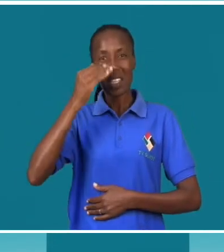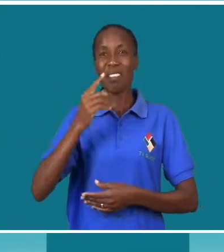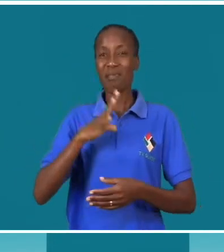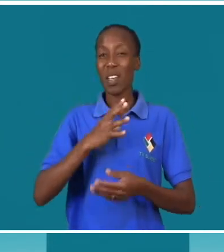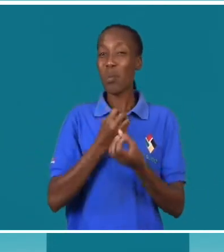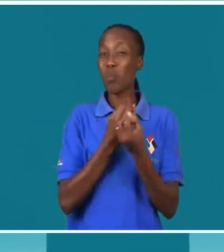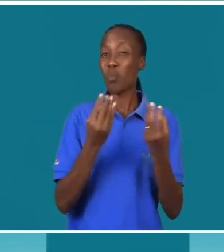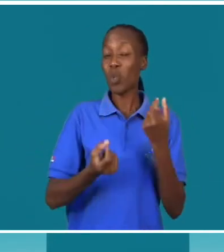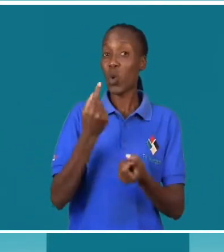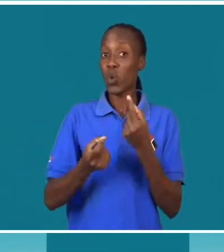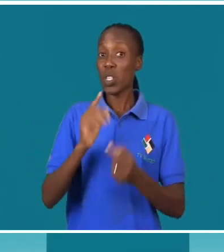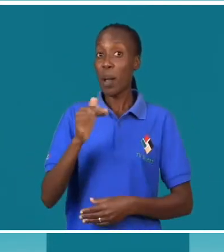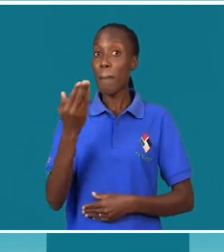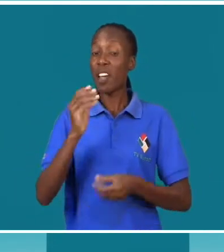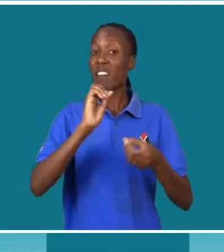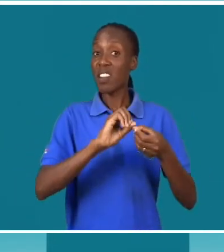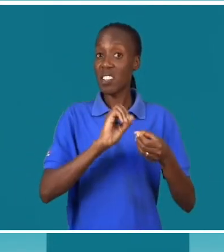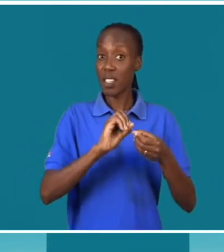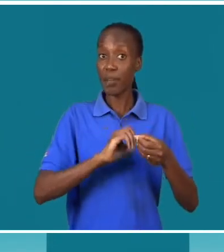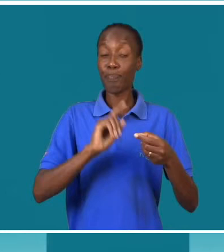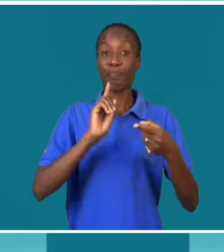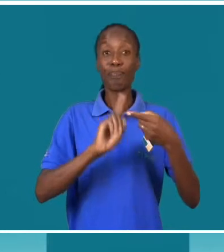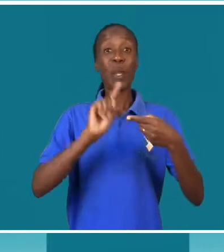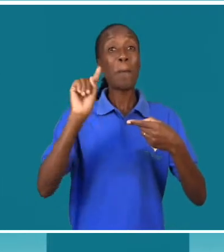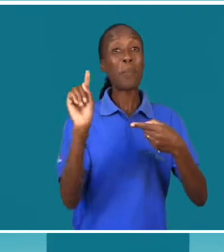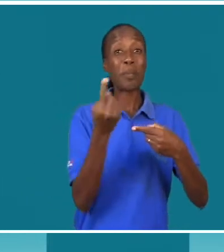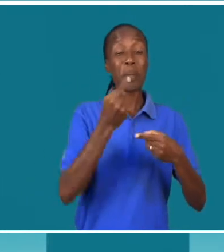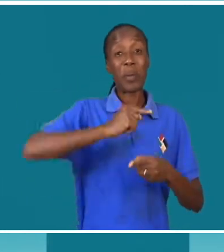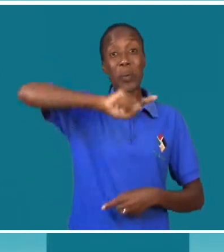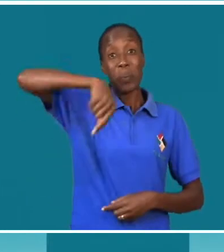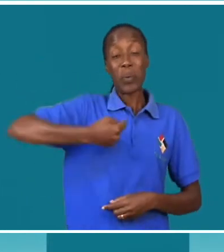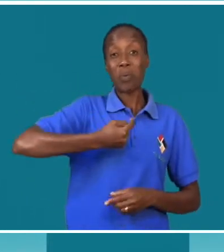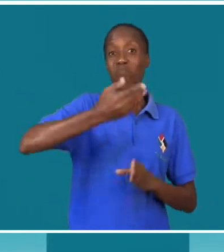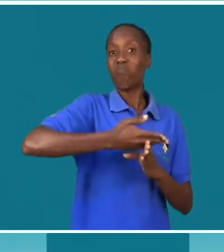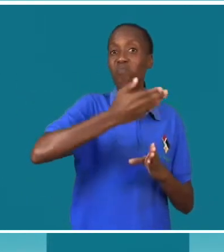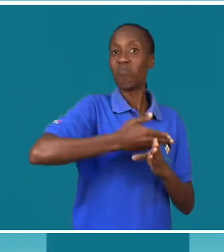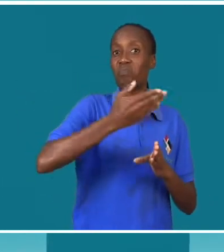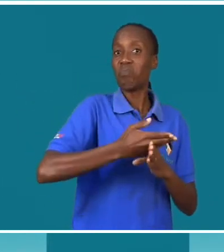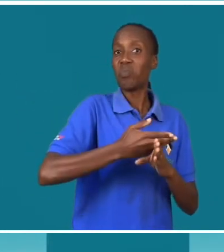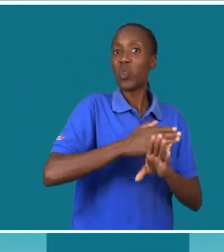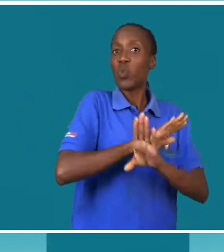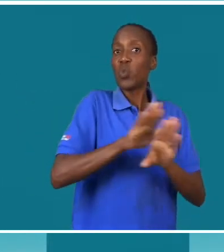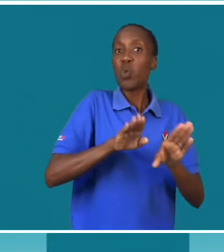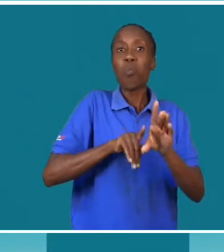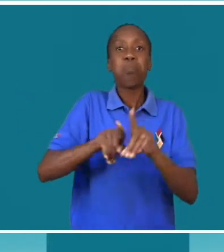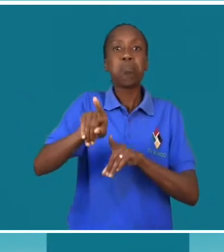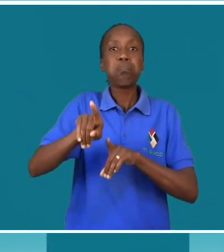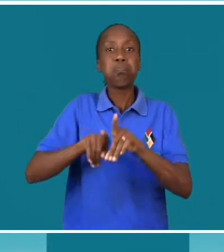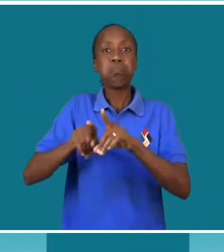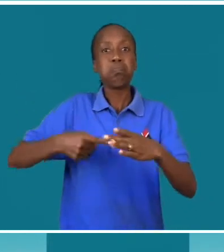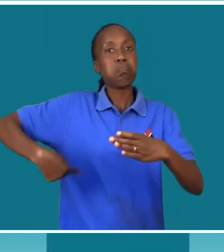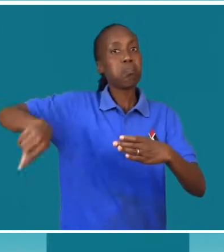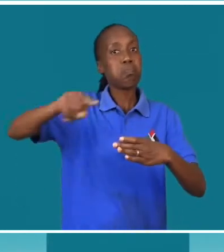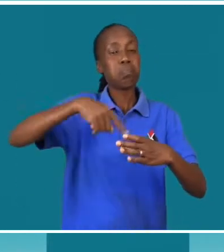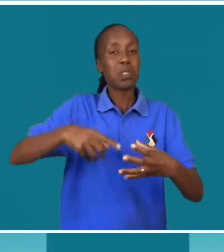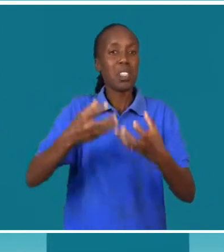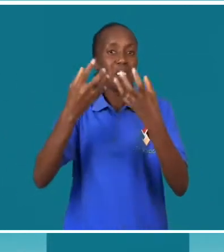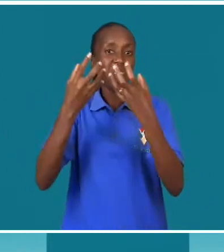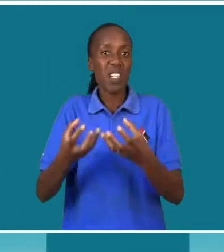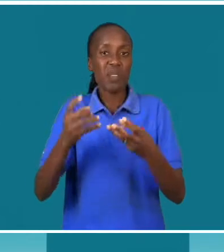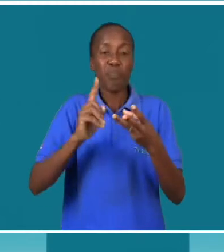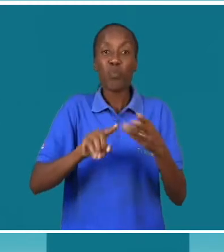continuassem mais para frente. E, principalmente, para mim, que estou me